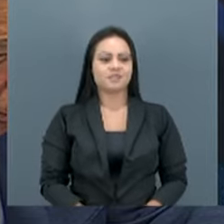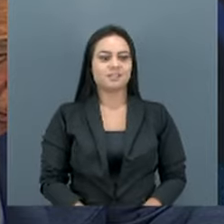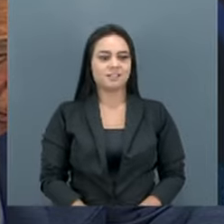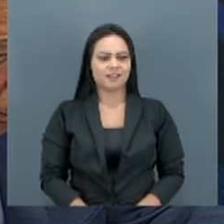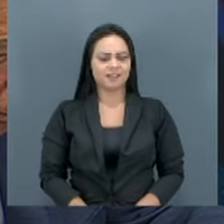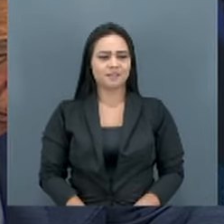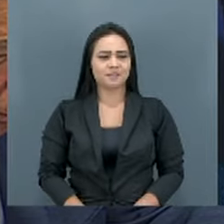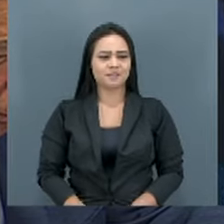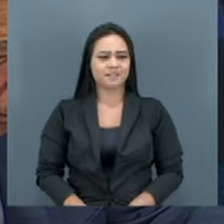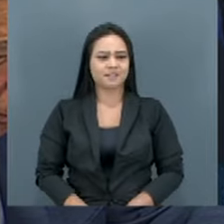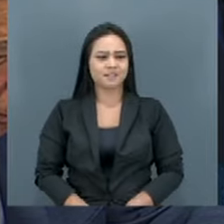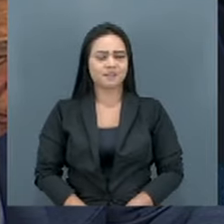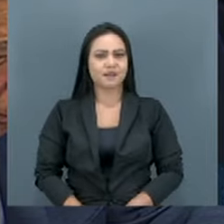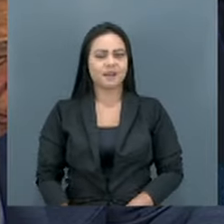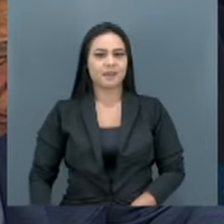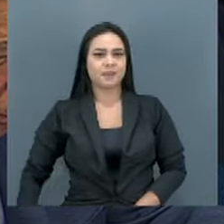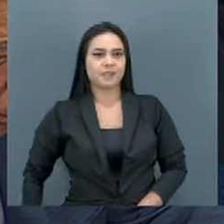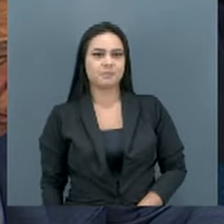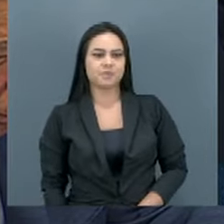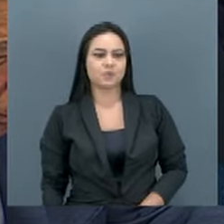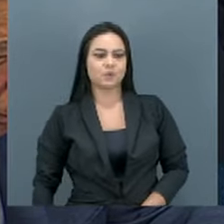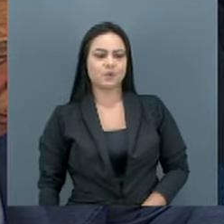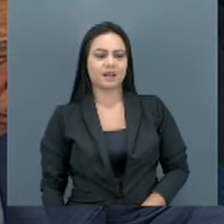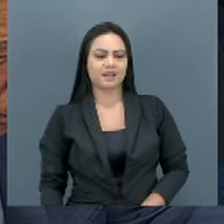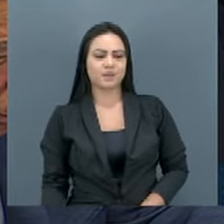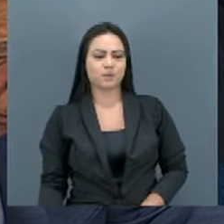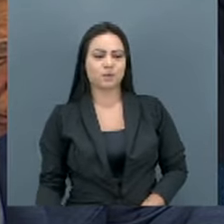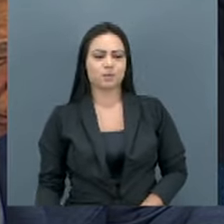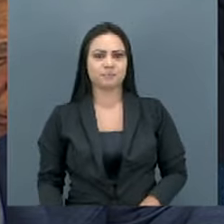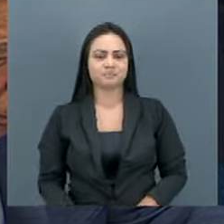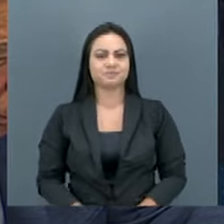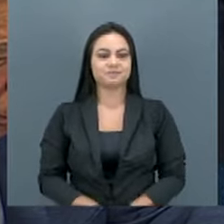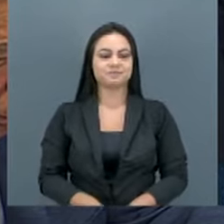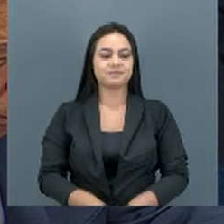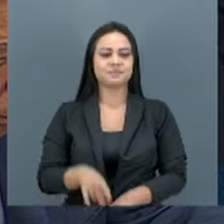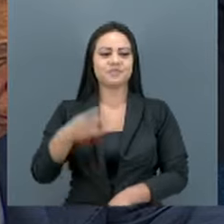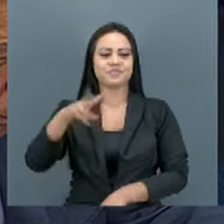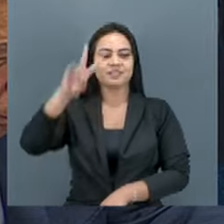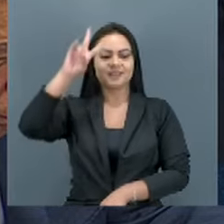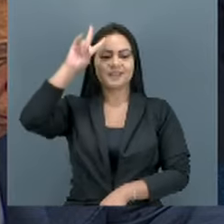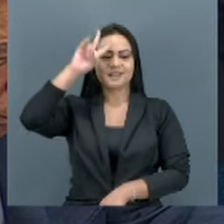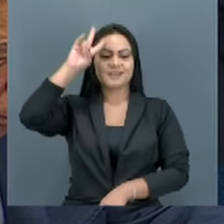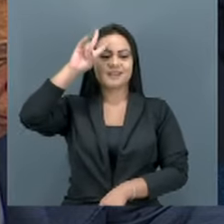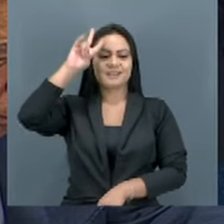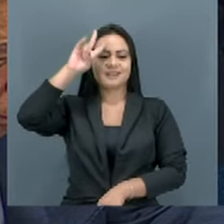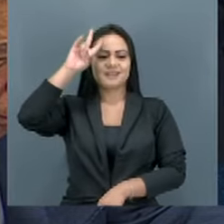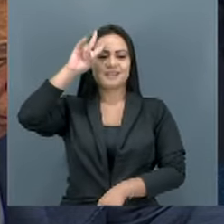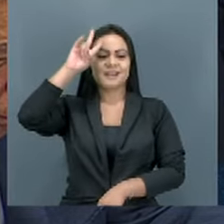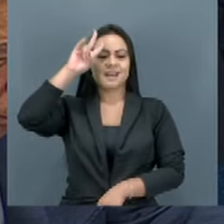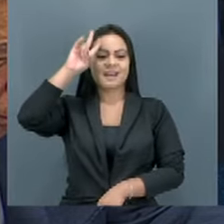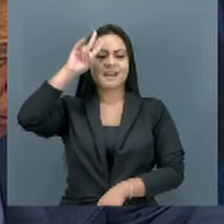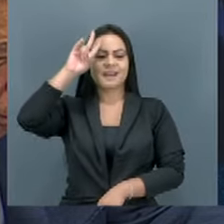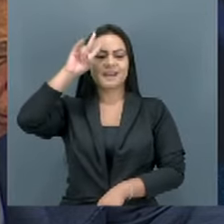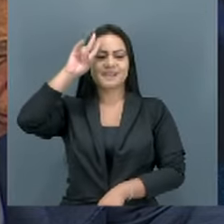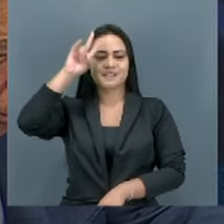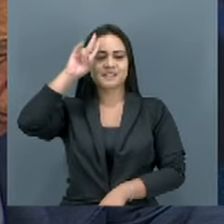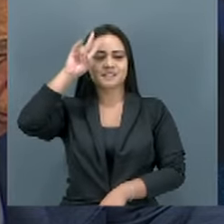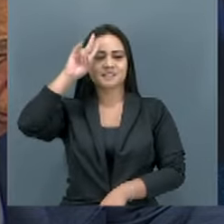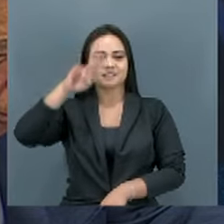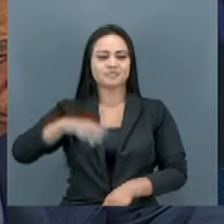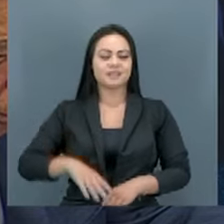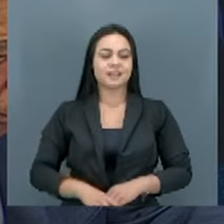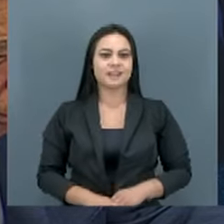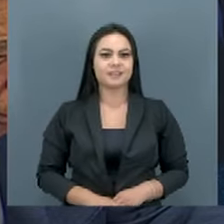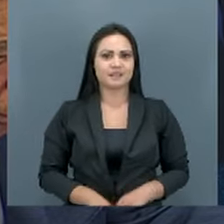mais primitivos, que eu chamo, e alguns criticaram, mas pela sua história, pela sua origem, né, pelo que representam para o